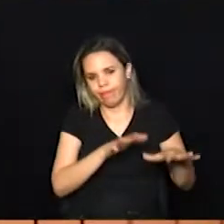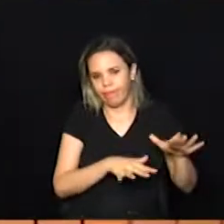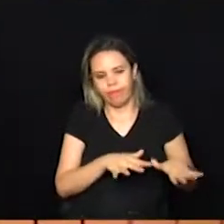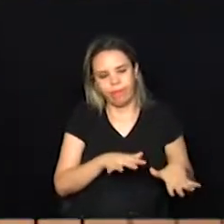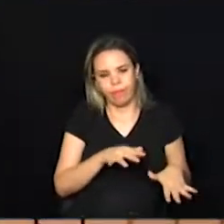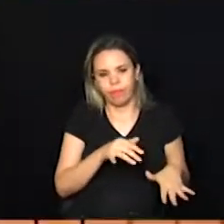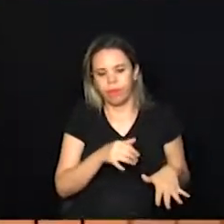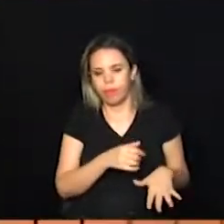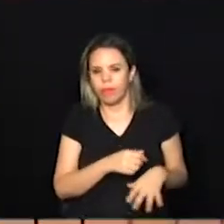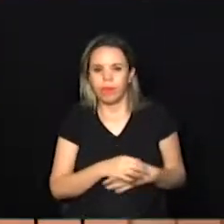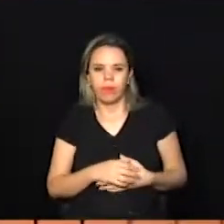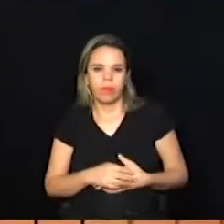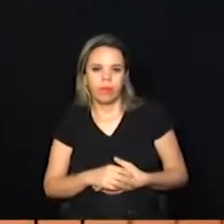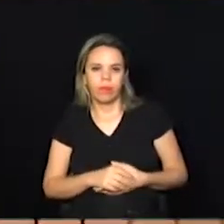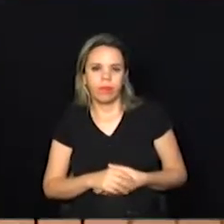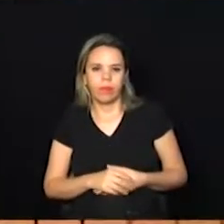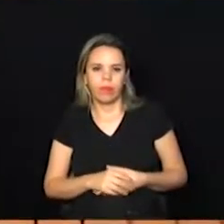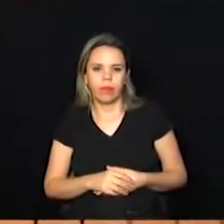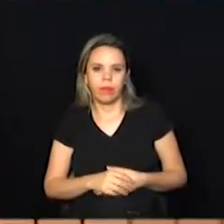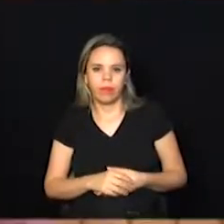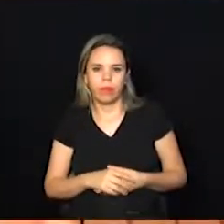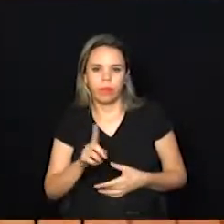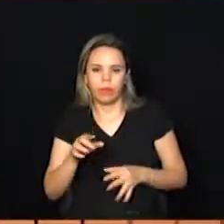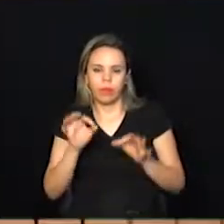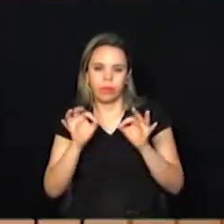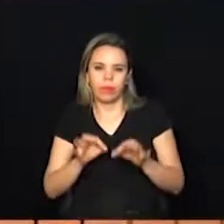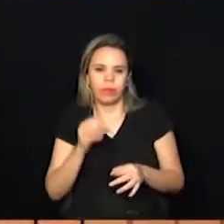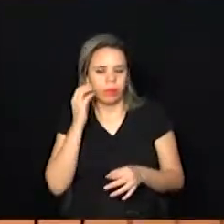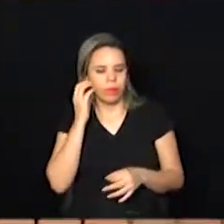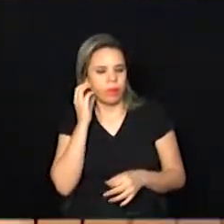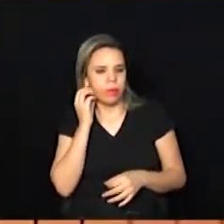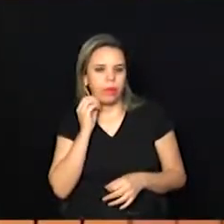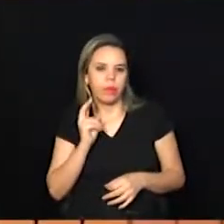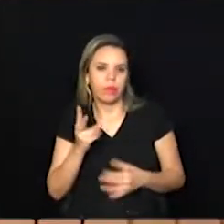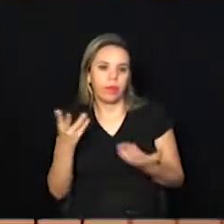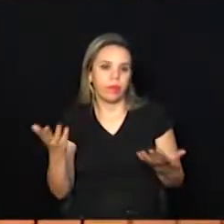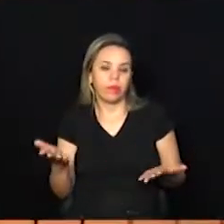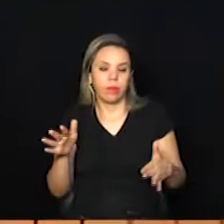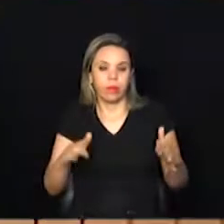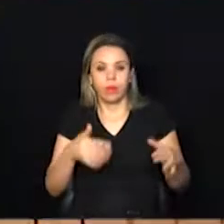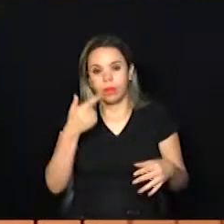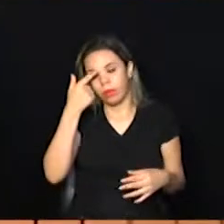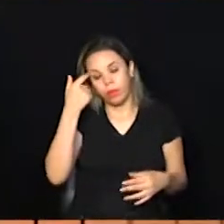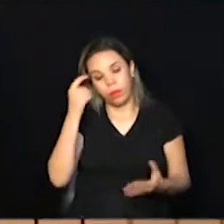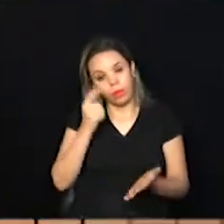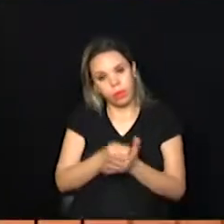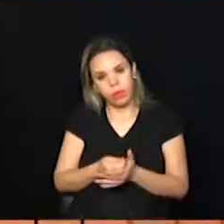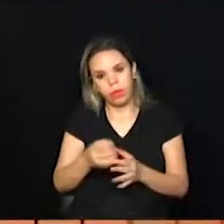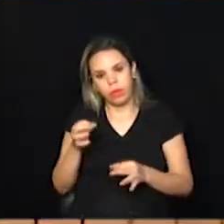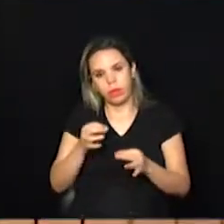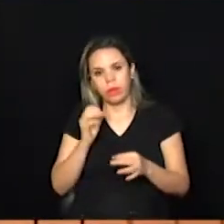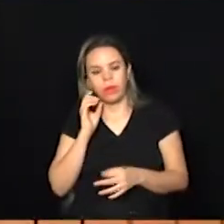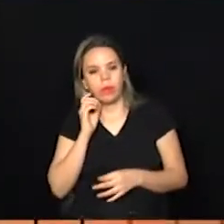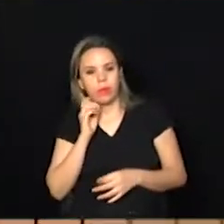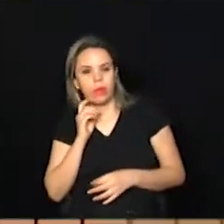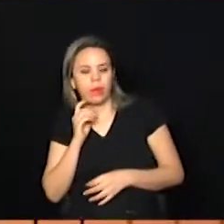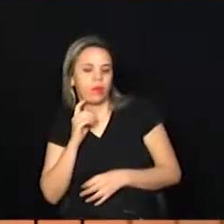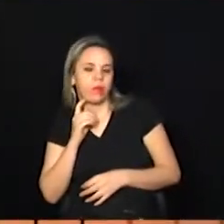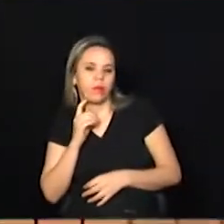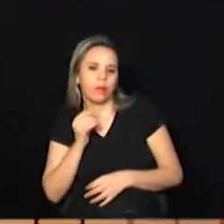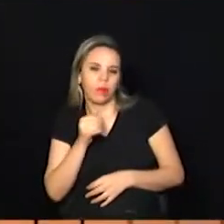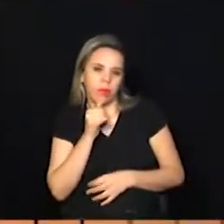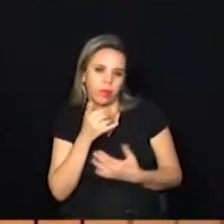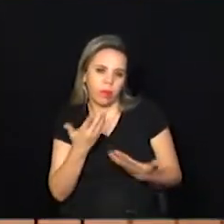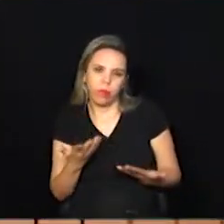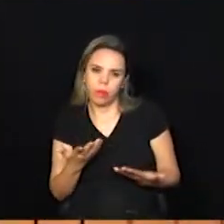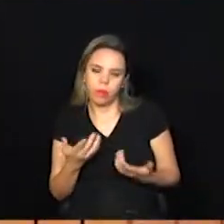necessariamente a justiça, ela é justa sempre. Né? Muitas vezes as decisões judiciais elas não